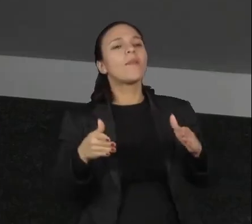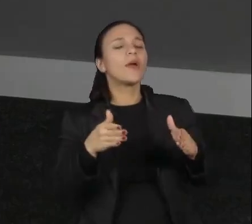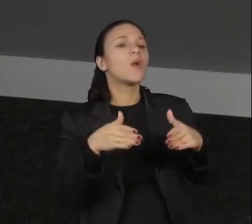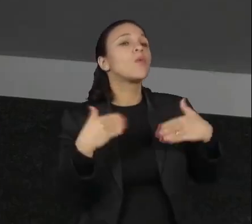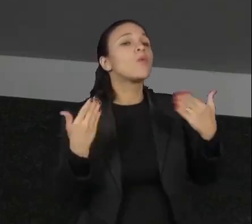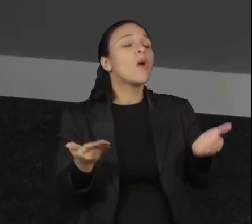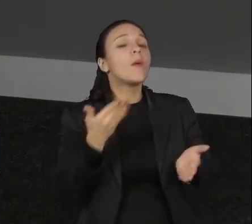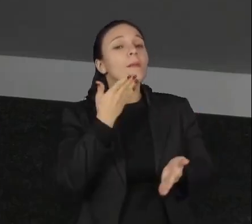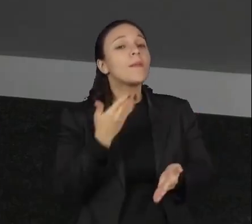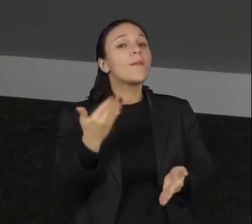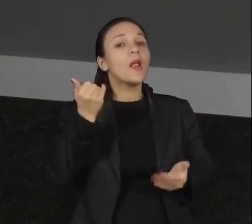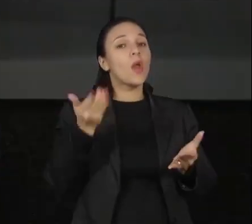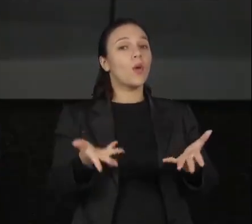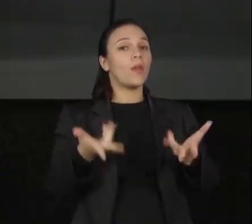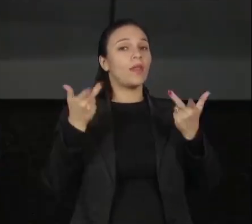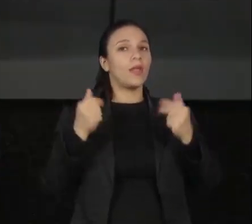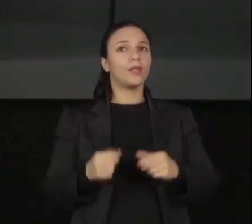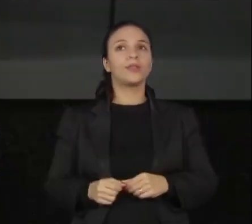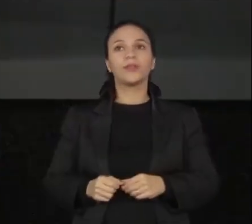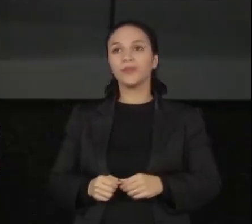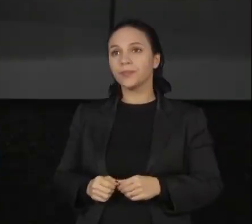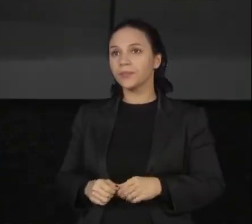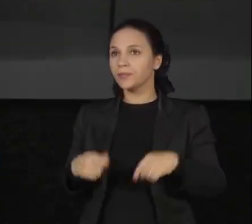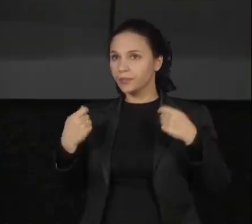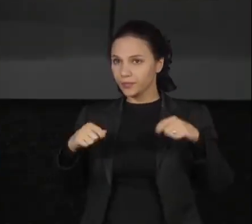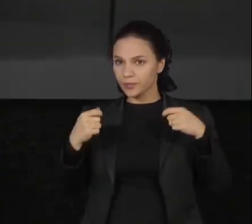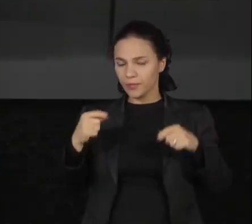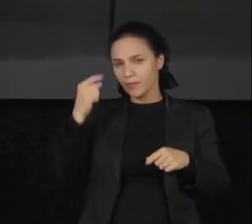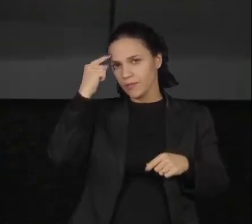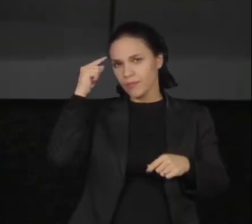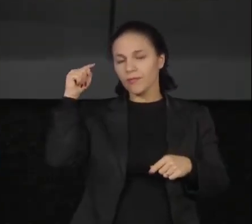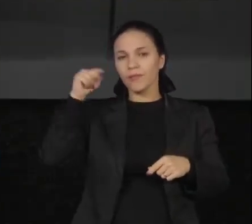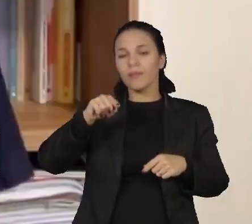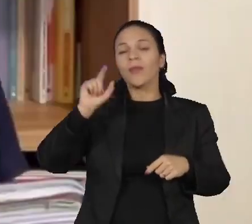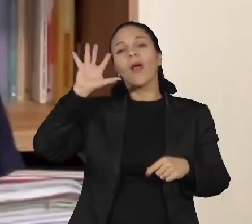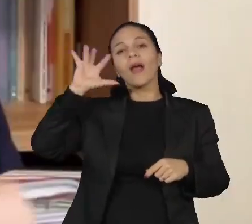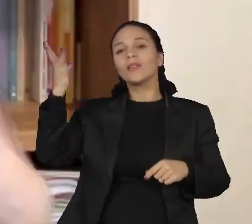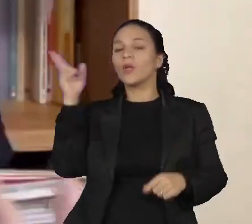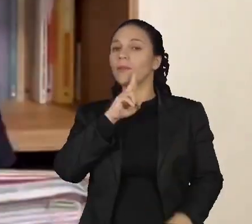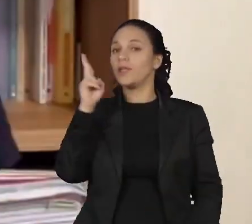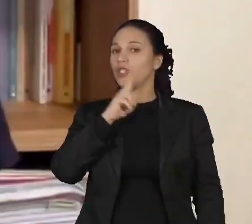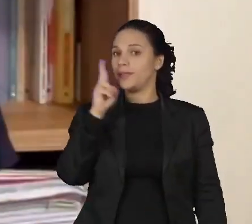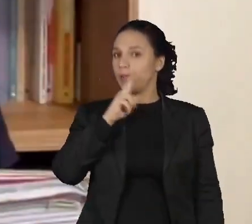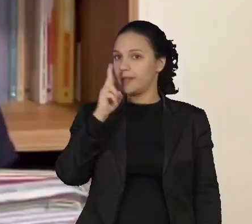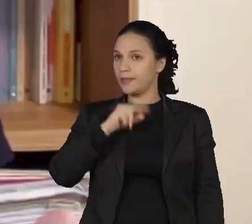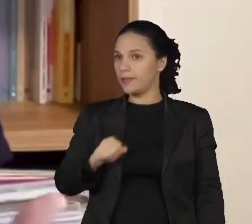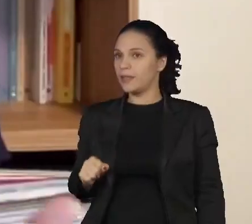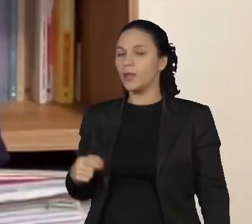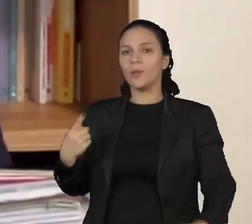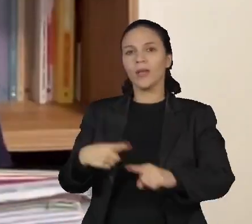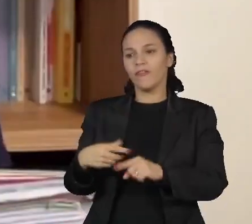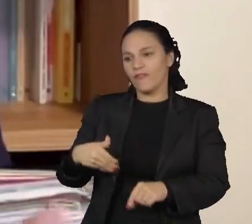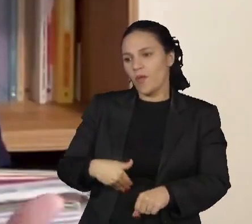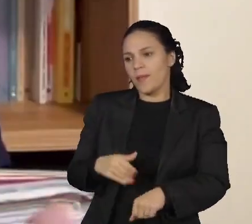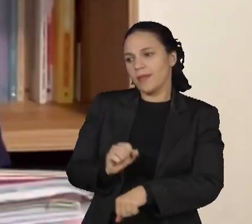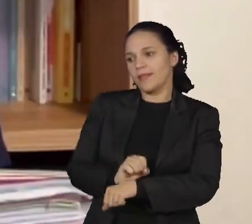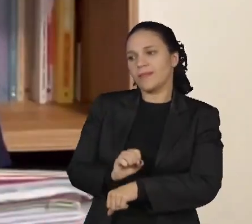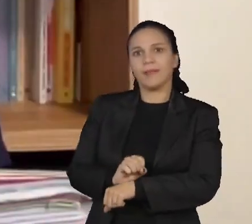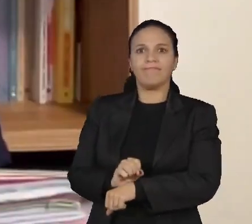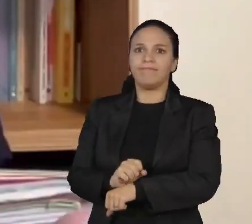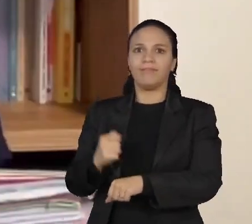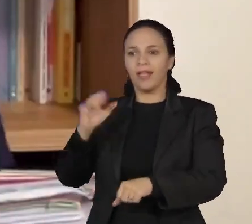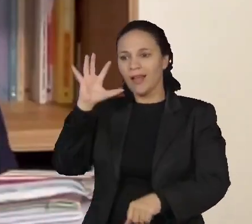para melhorar essa qualidade? A gente tem que falar em soluções emergenciais, porque a fome não espera, então essas pessoas precisam de